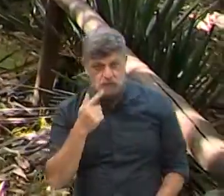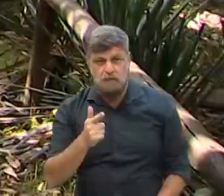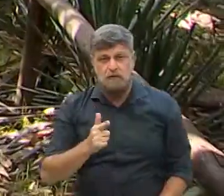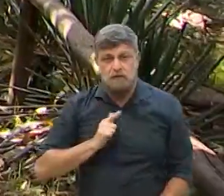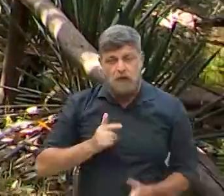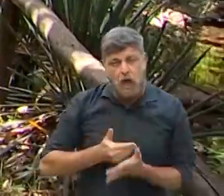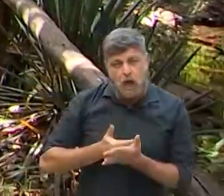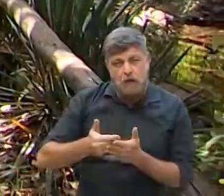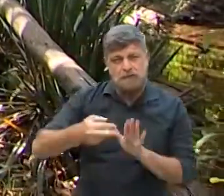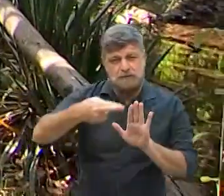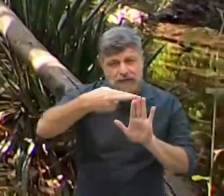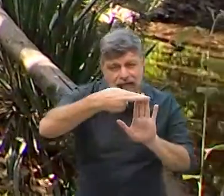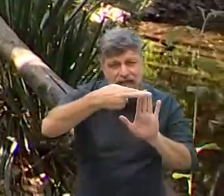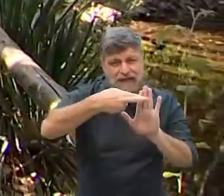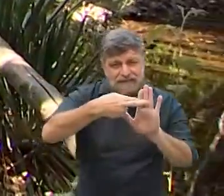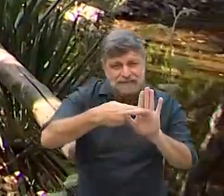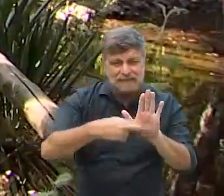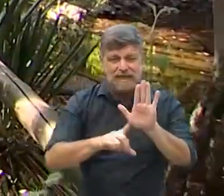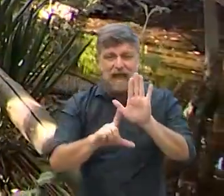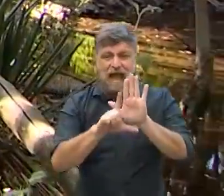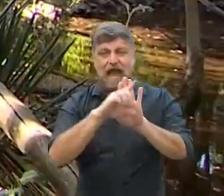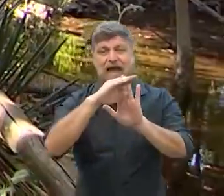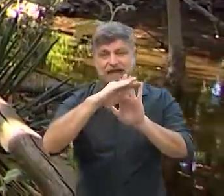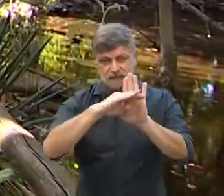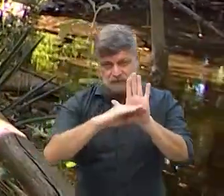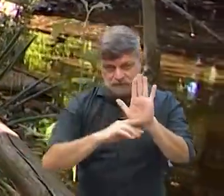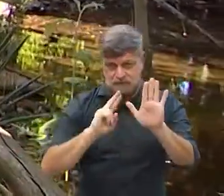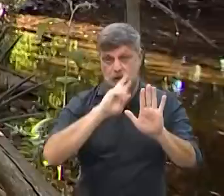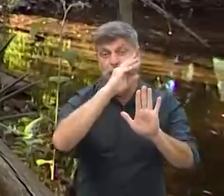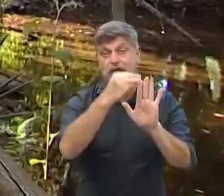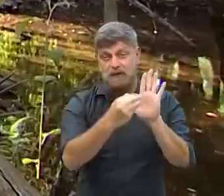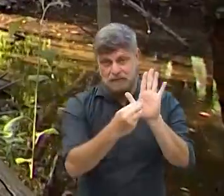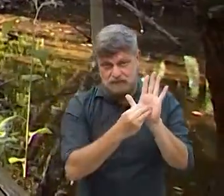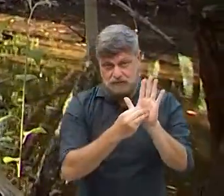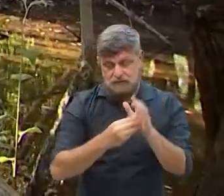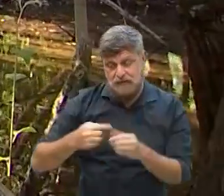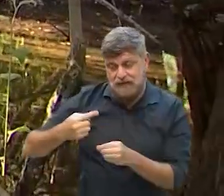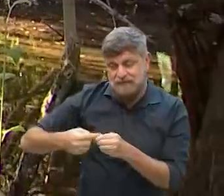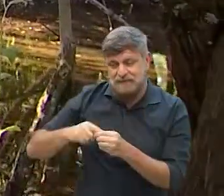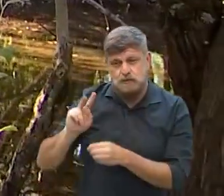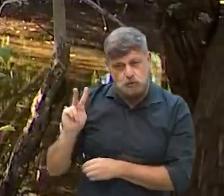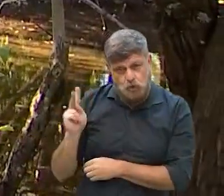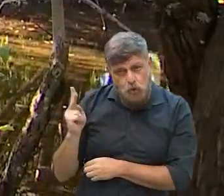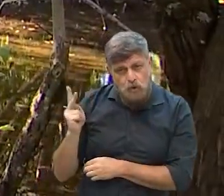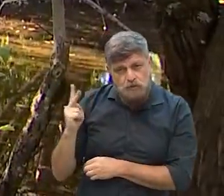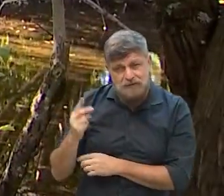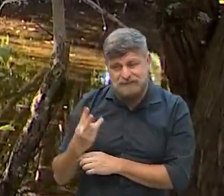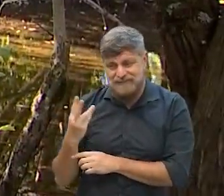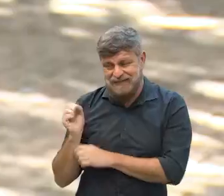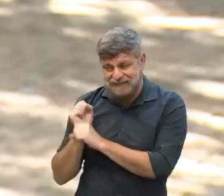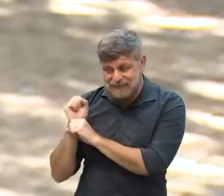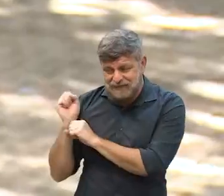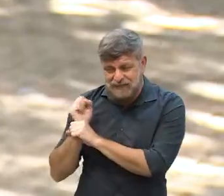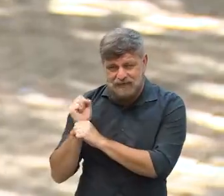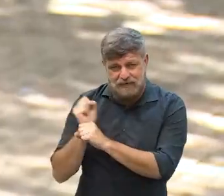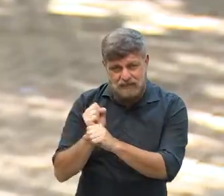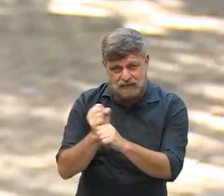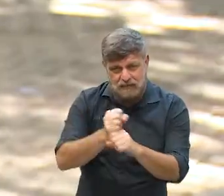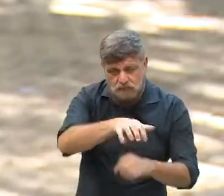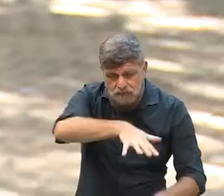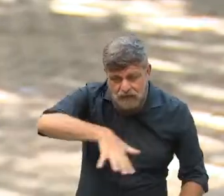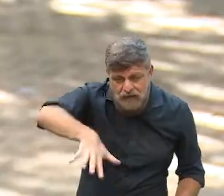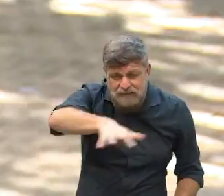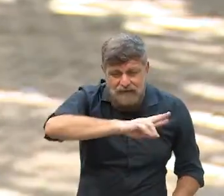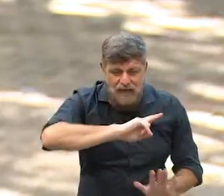começou a regularização, as legislações ambientais e a cidade, nesses últimos 30 anos na área ambiental,